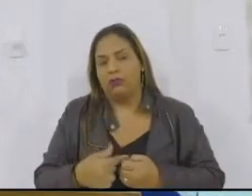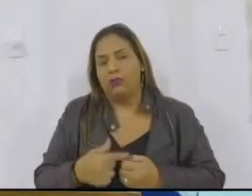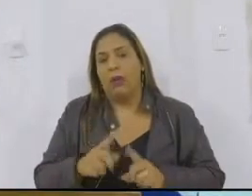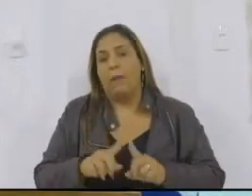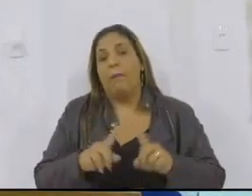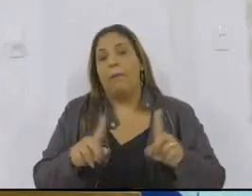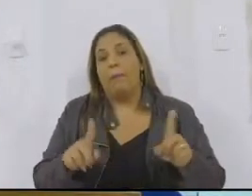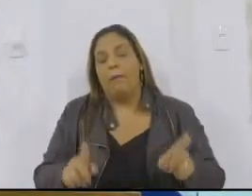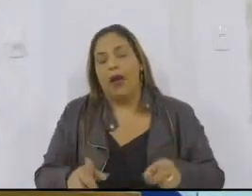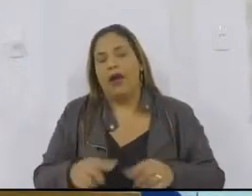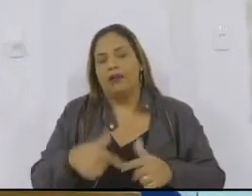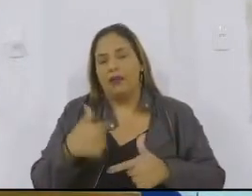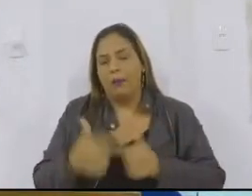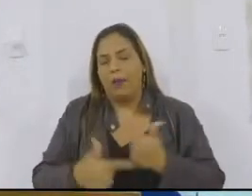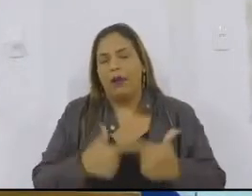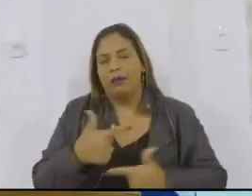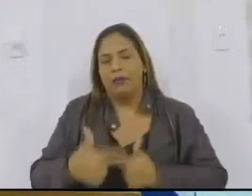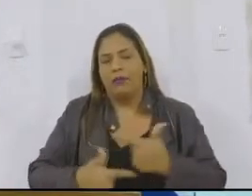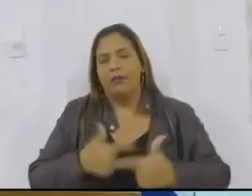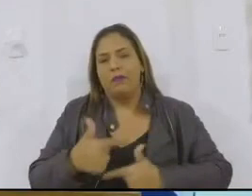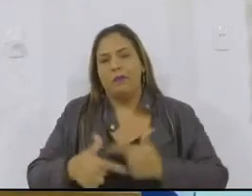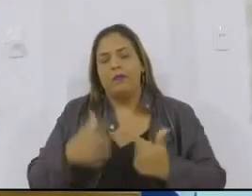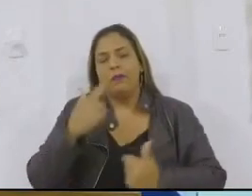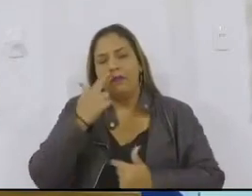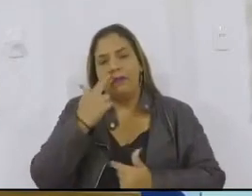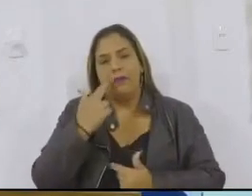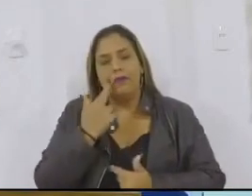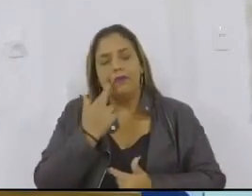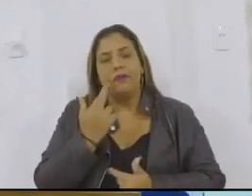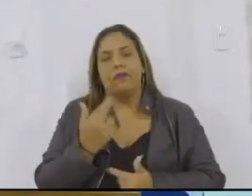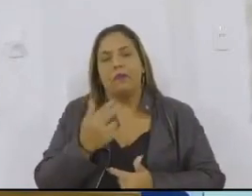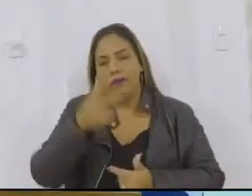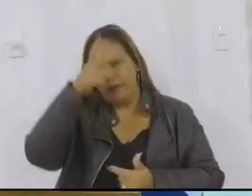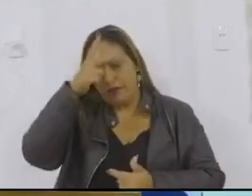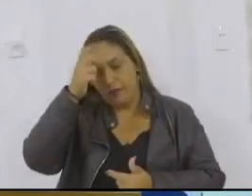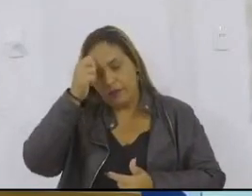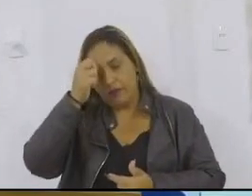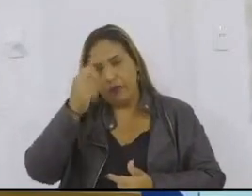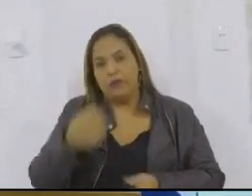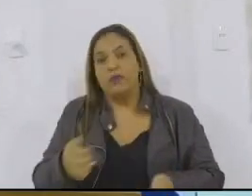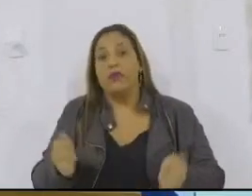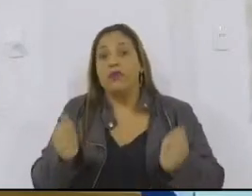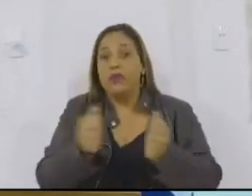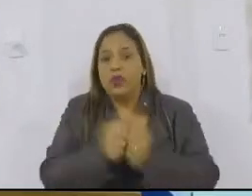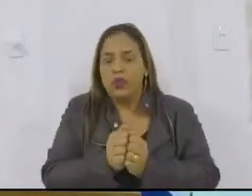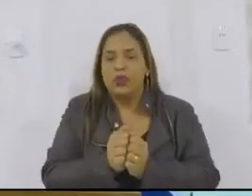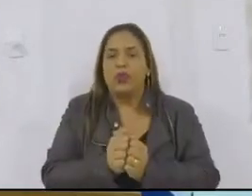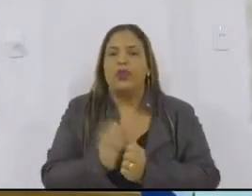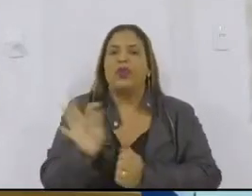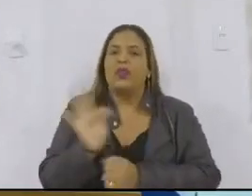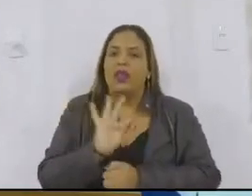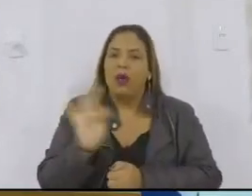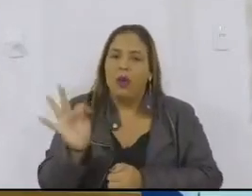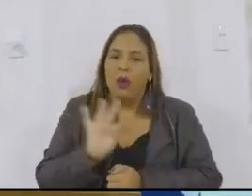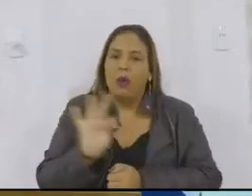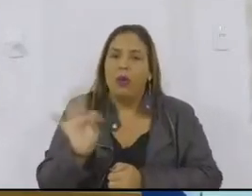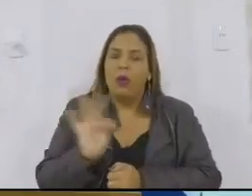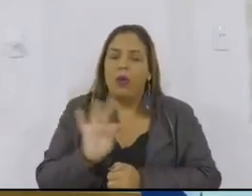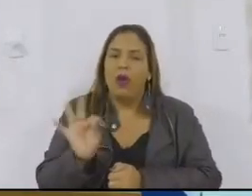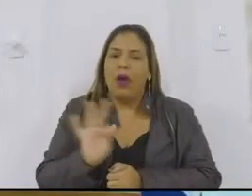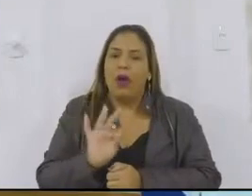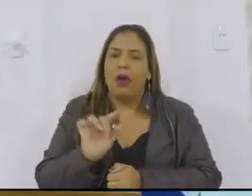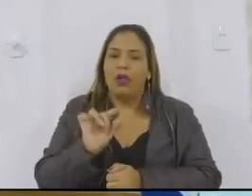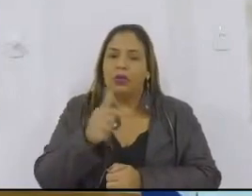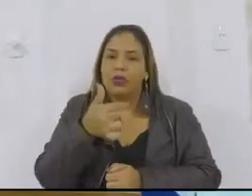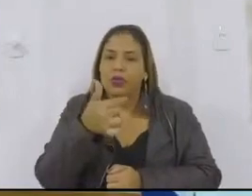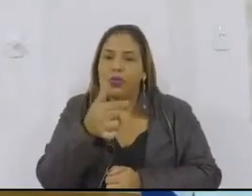Rodrigo Medeiros, que trabalhou muito em cima disso aí, e enquadrou o município de Tanguá nesse projeto de